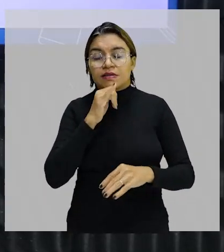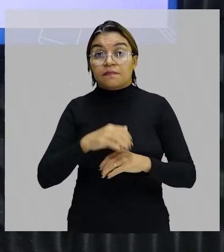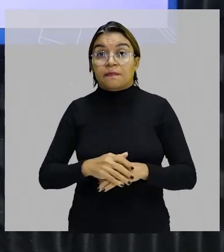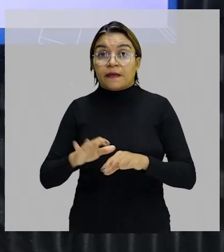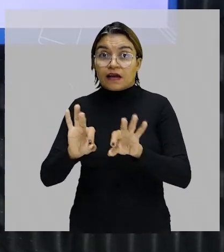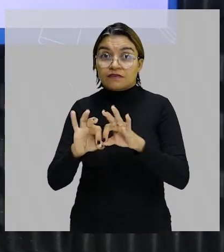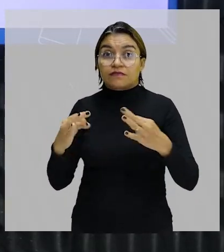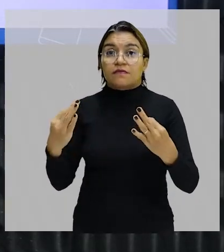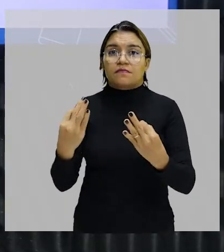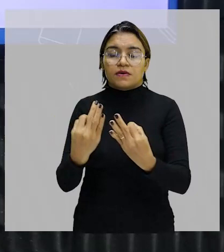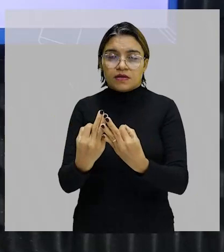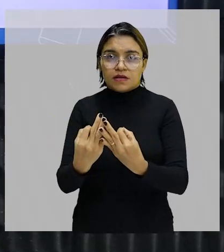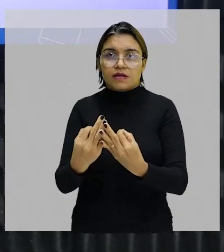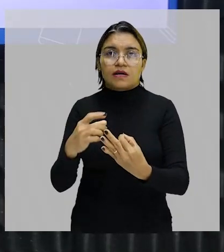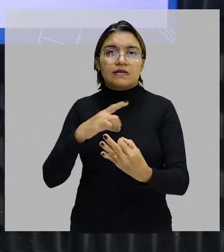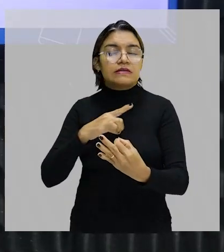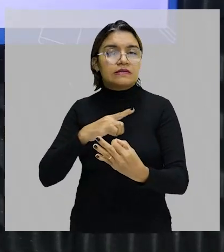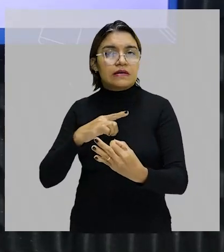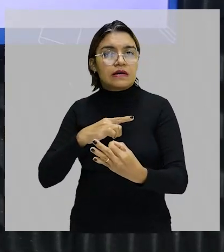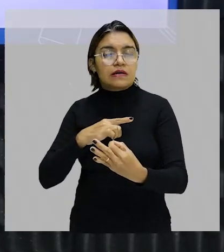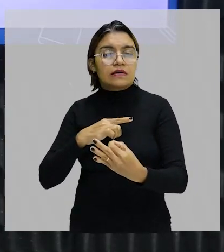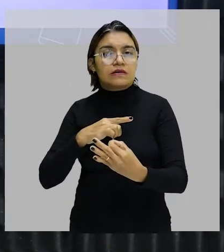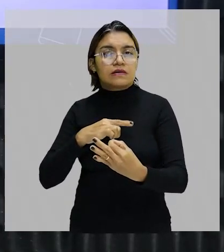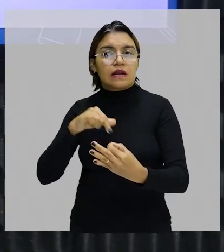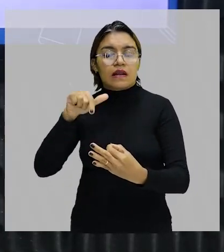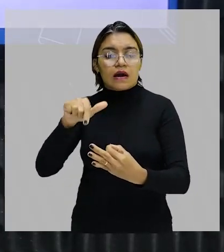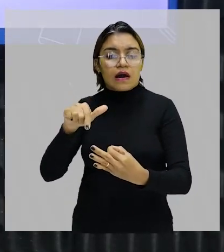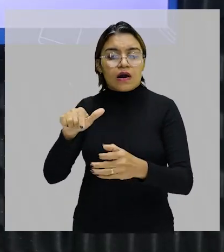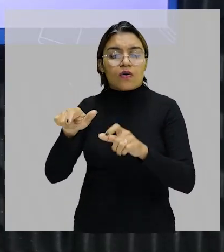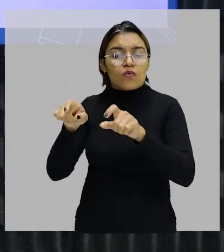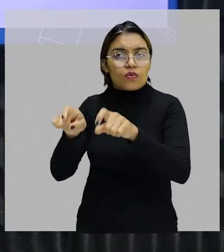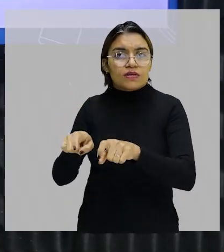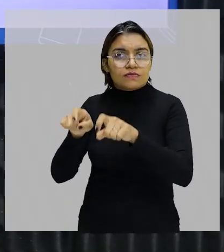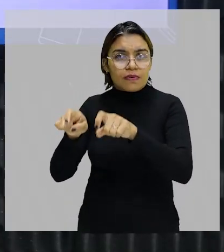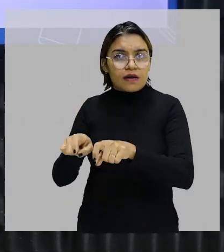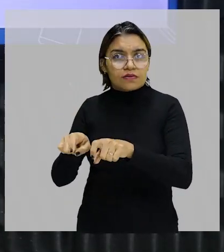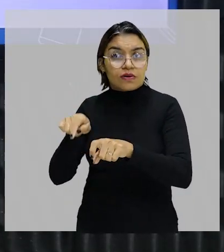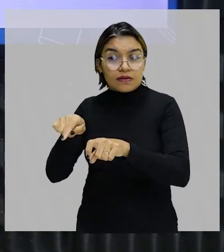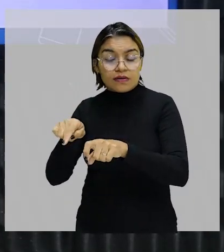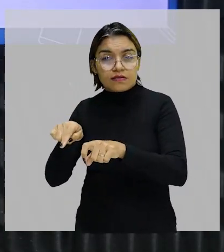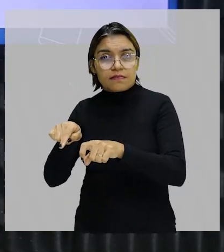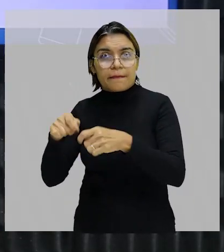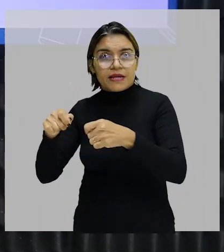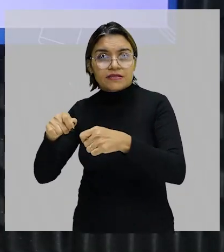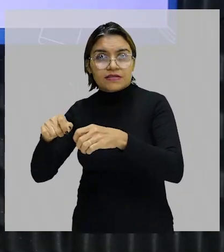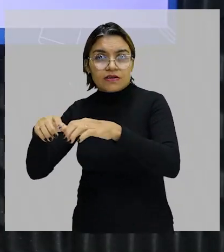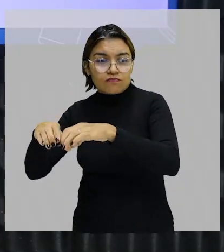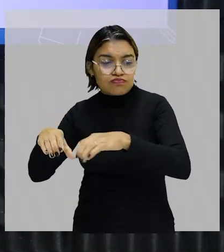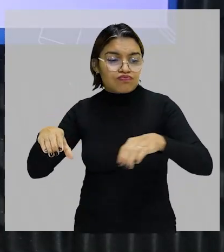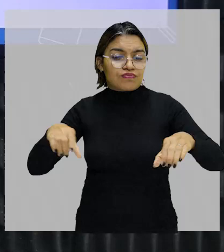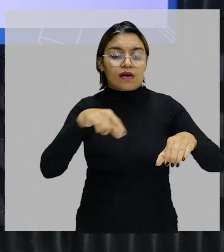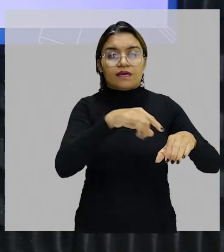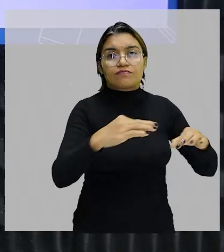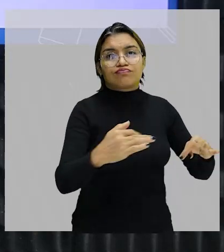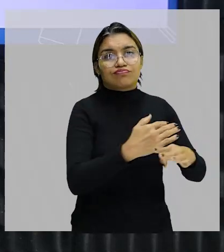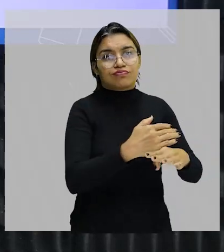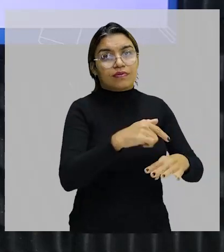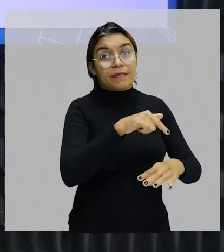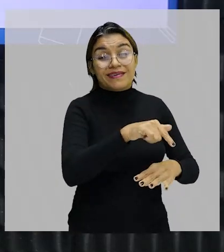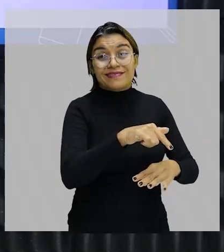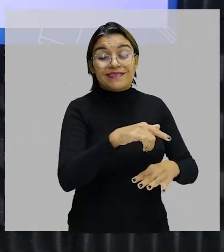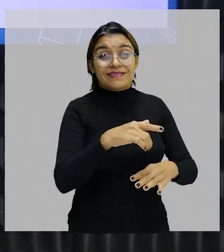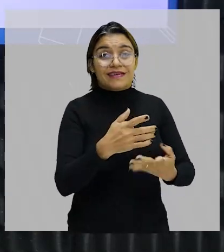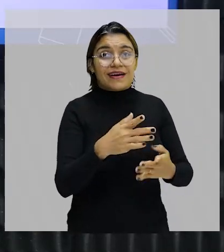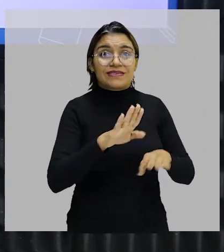sobrevivência no seu espaço rural de origem, elas acabam tendo muitas vezes que migrar para o espaço urbano. E o espaço urbano nem sempre está apto para